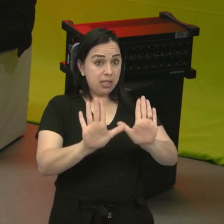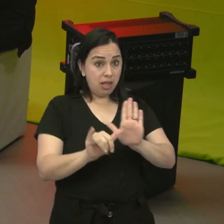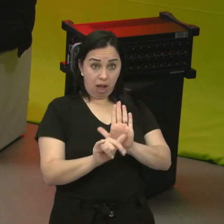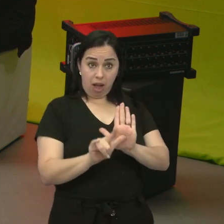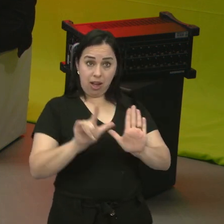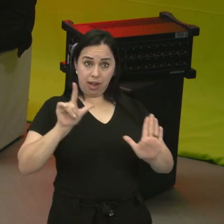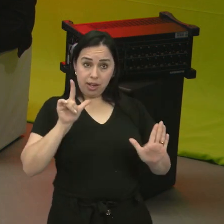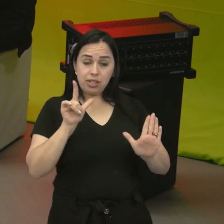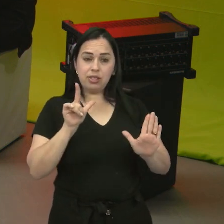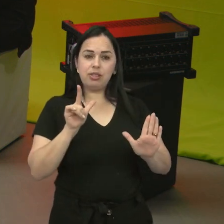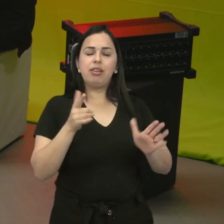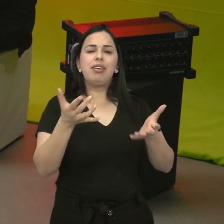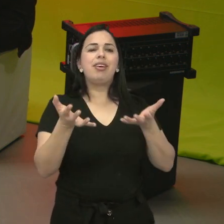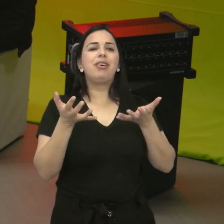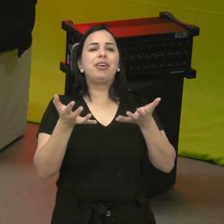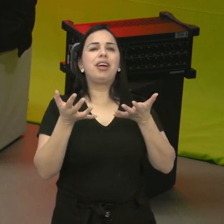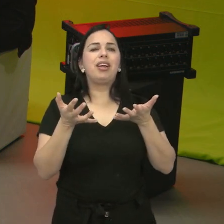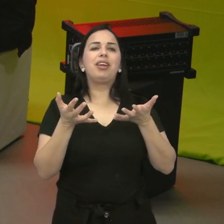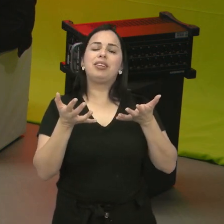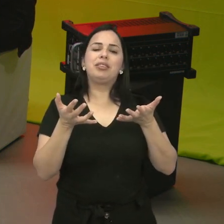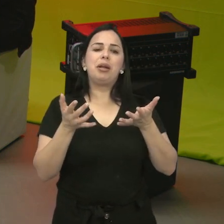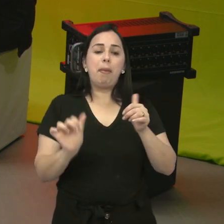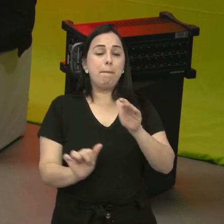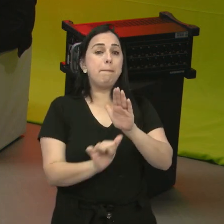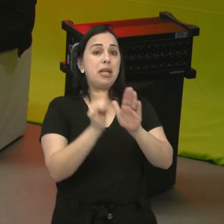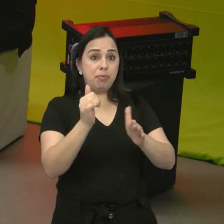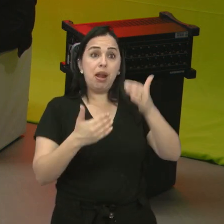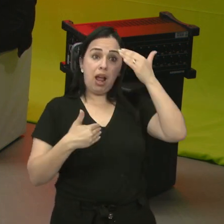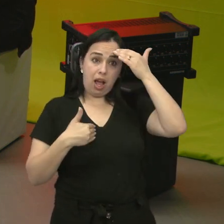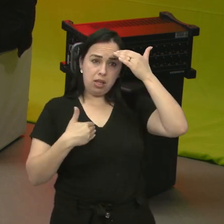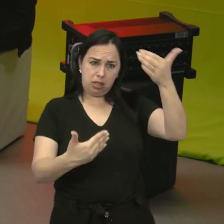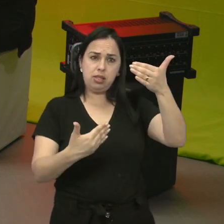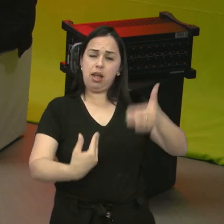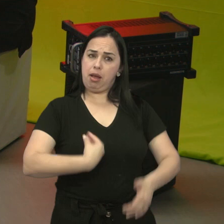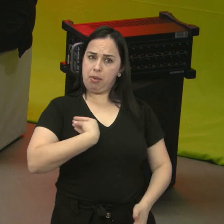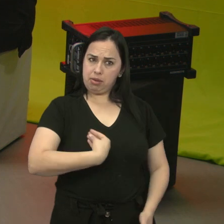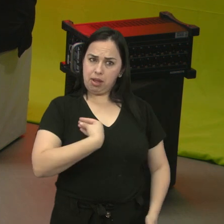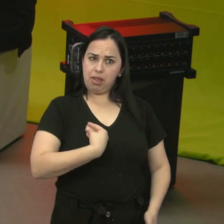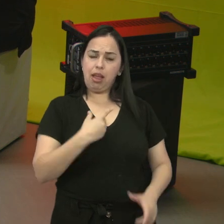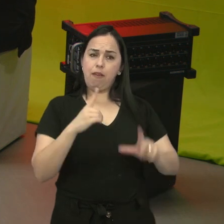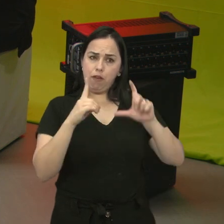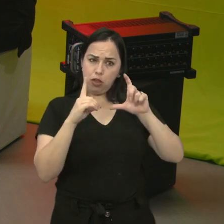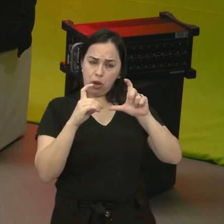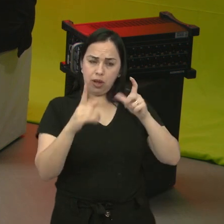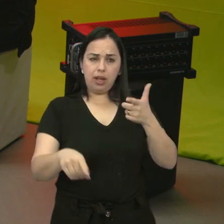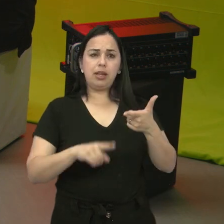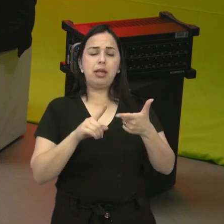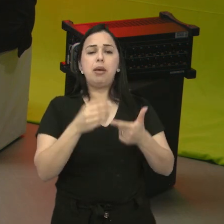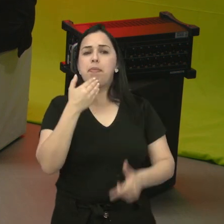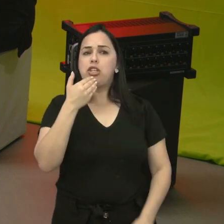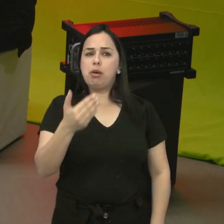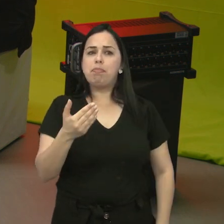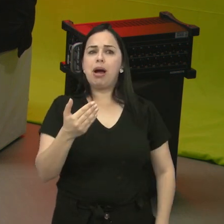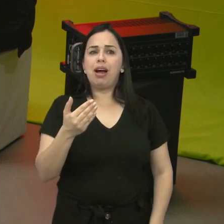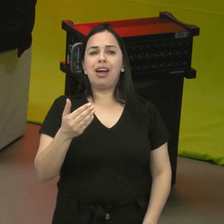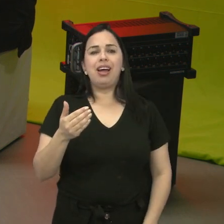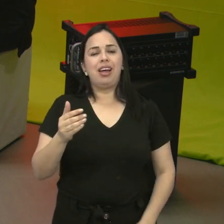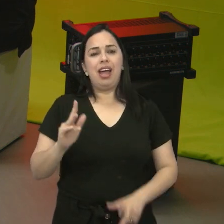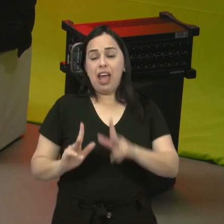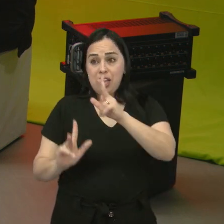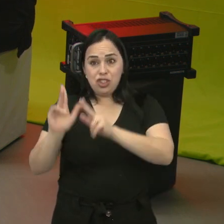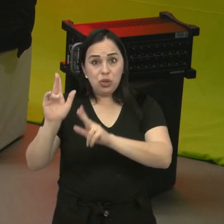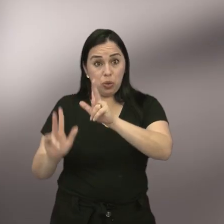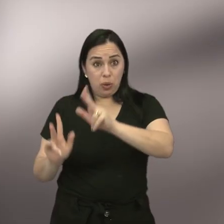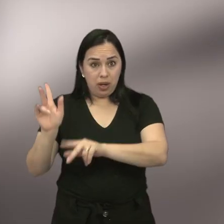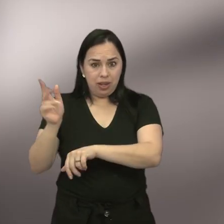esse bate-papo já, quero logo de cara, primeiro de tudo, agradecer a sua presença, Nadine, já pedi também para nossa editora, a Rafa, ir colocando aí na